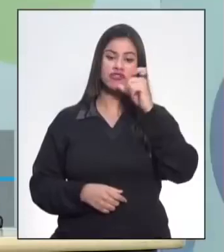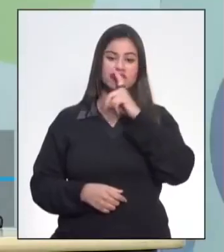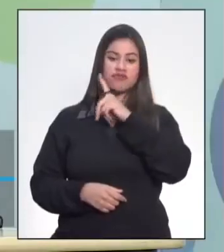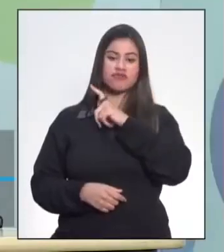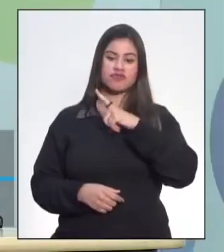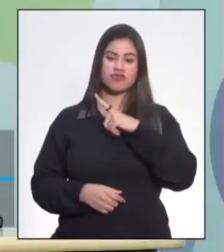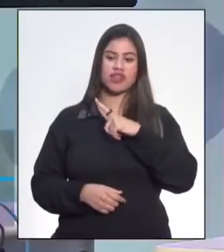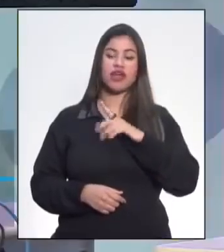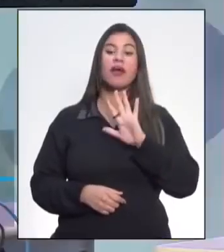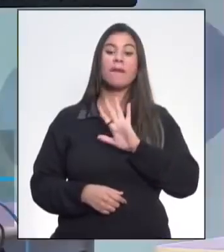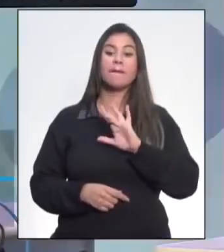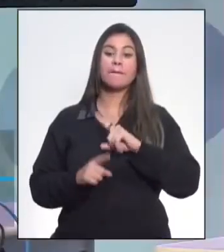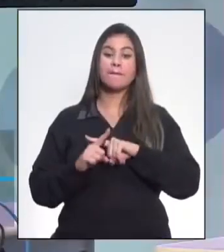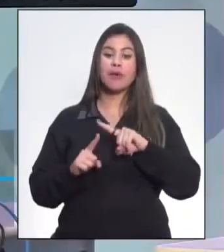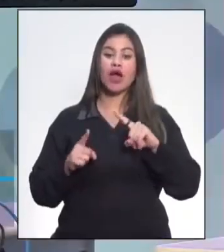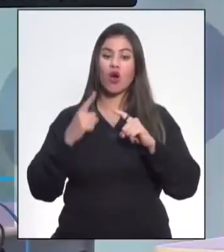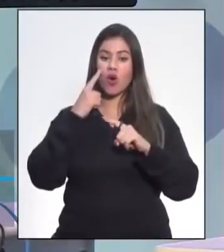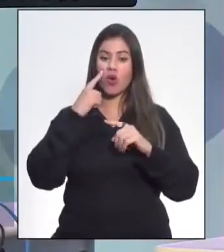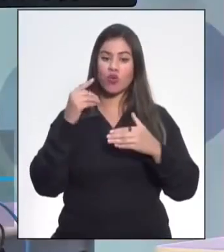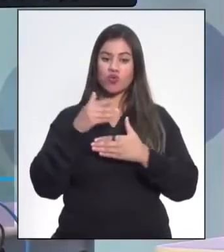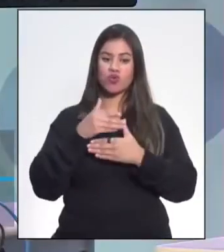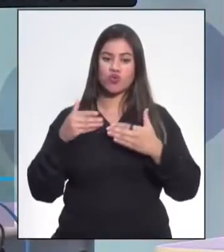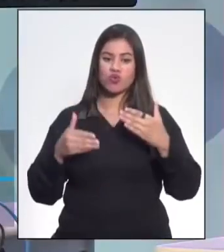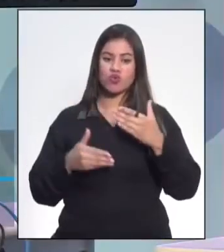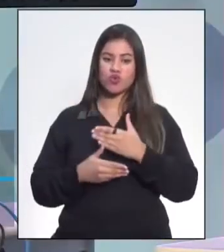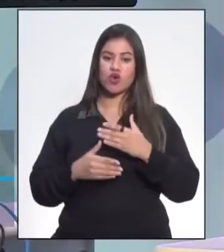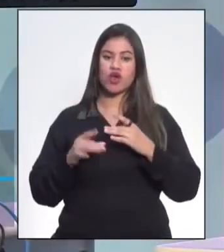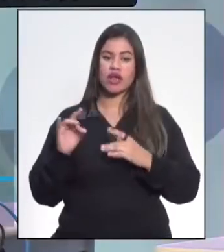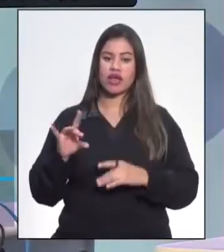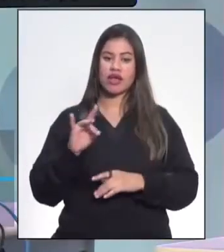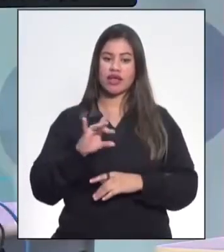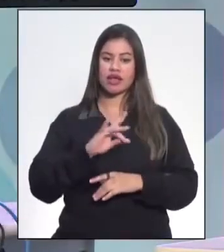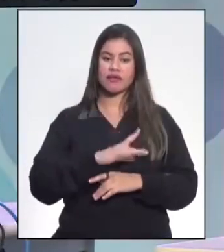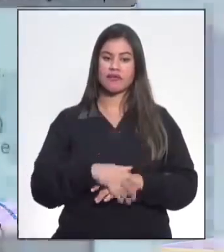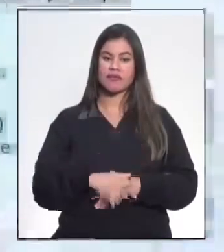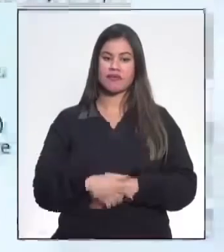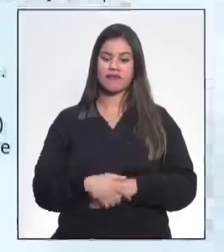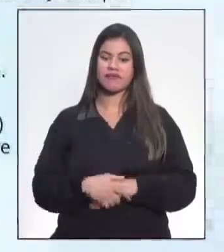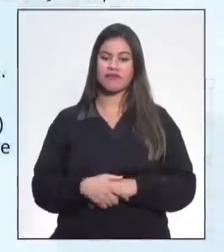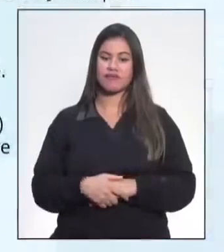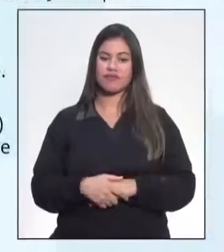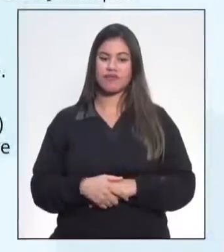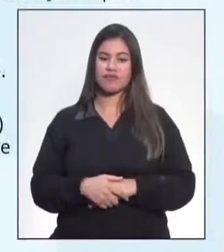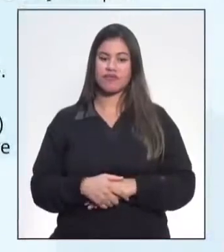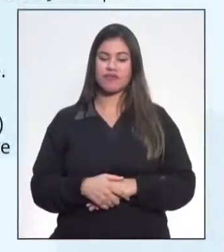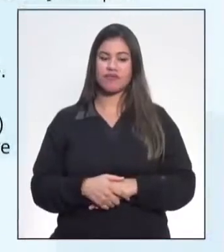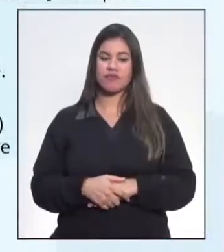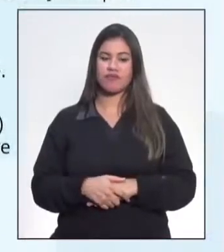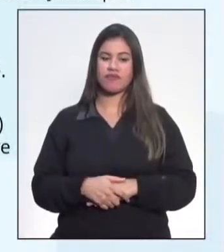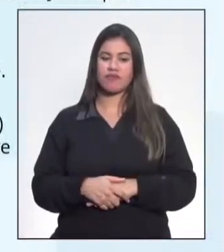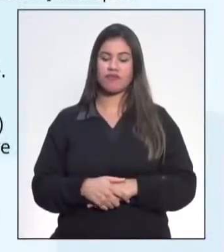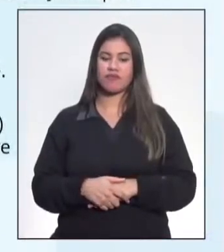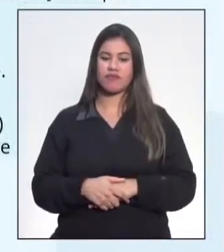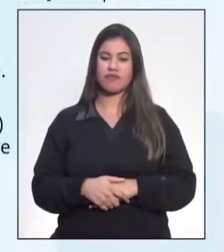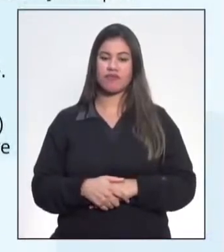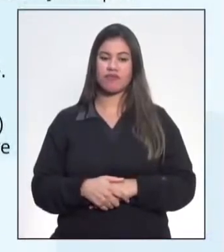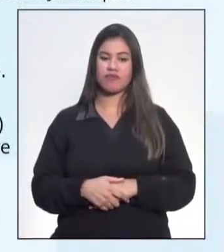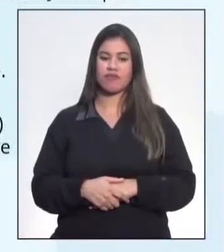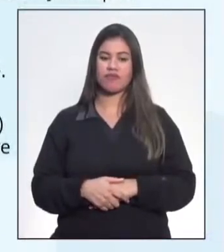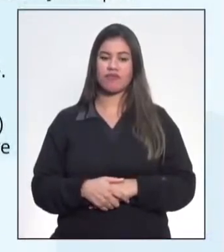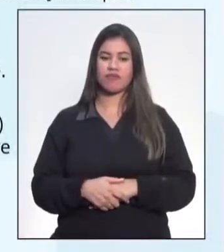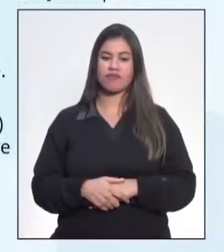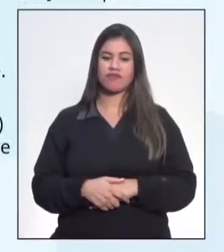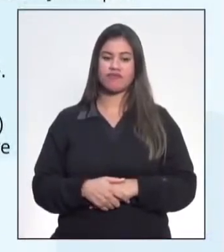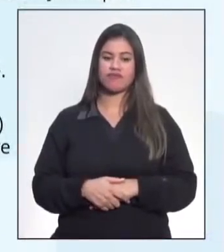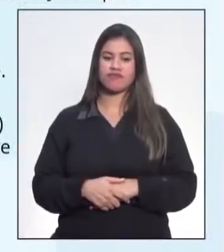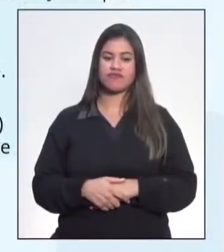mesmo. Mas se vocês olharem aqui na tela, vamos detalhar cada item. Ó, ele fala lá, aqui está a resposta, né?